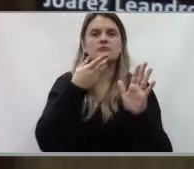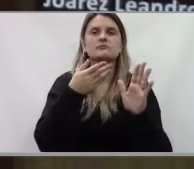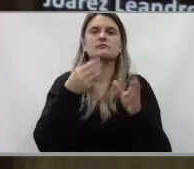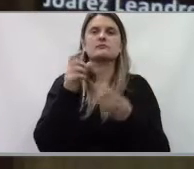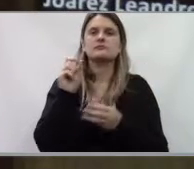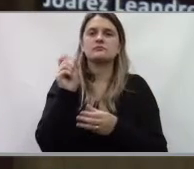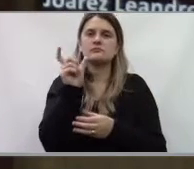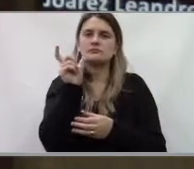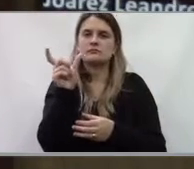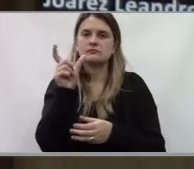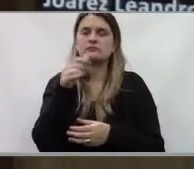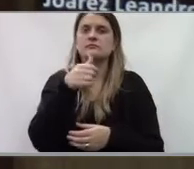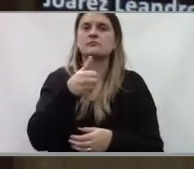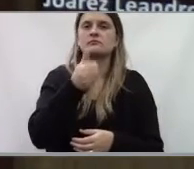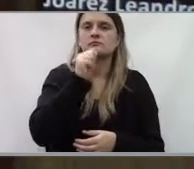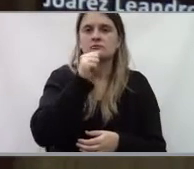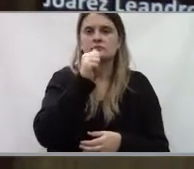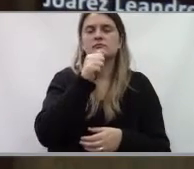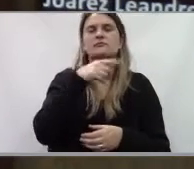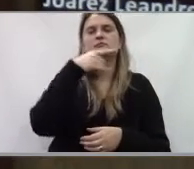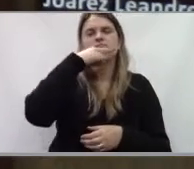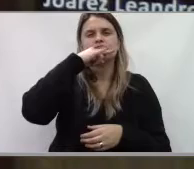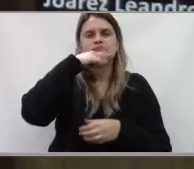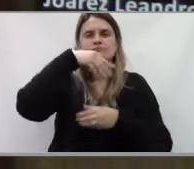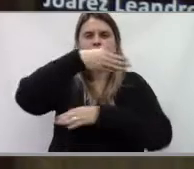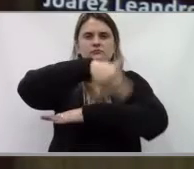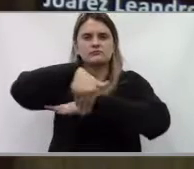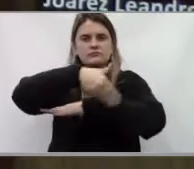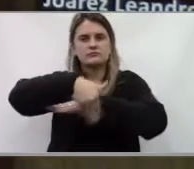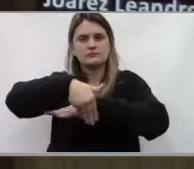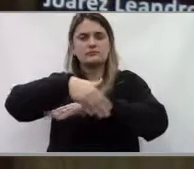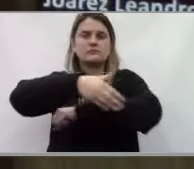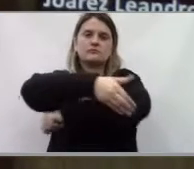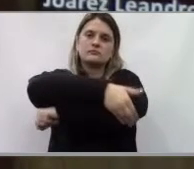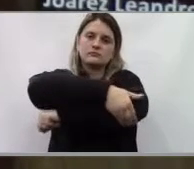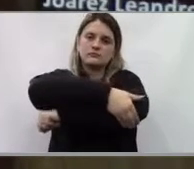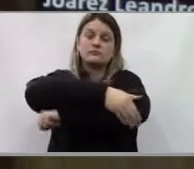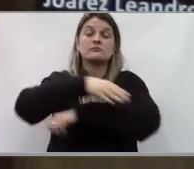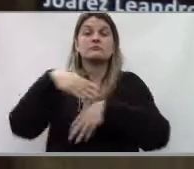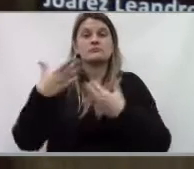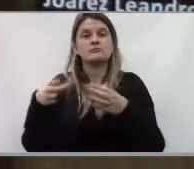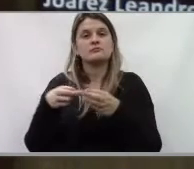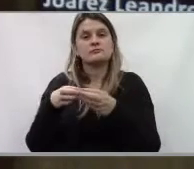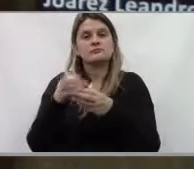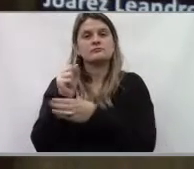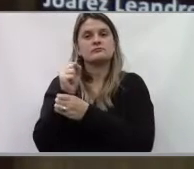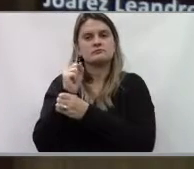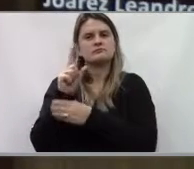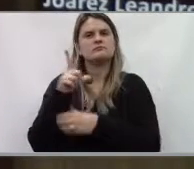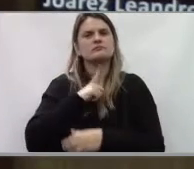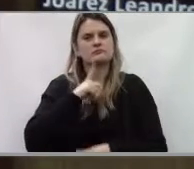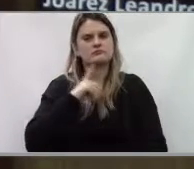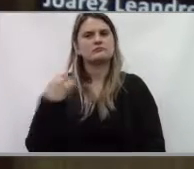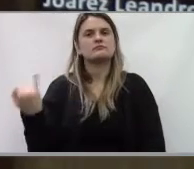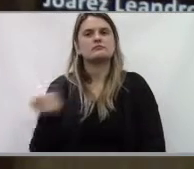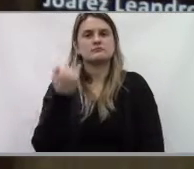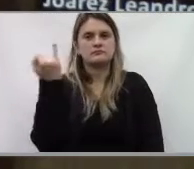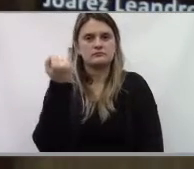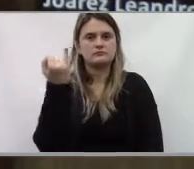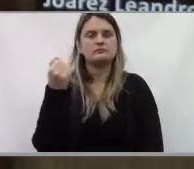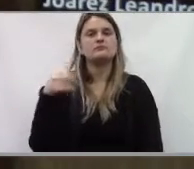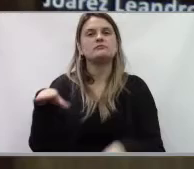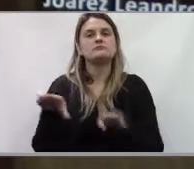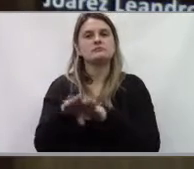relação a essa questão da bebida alcoólica em via pública. Então, o Conselho de Segurança tem uma importância muito grande.